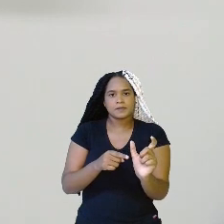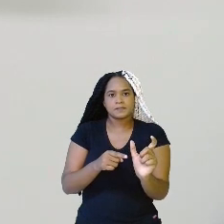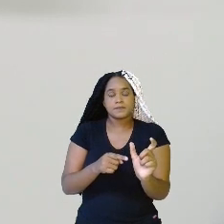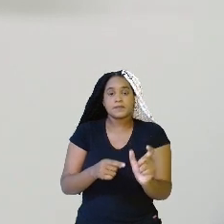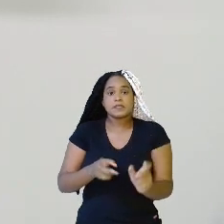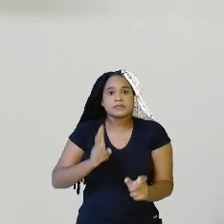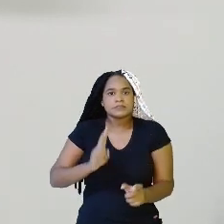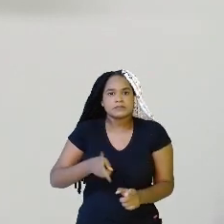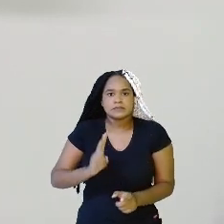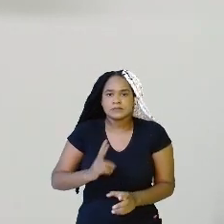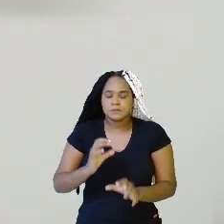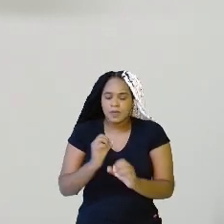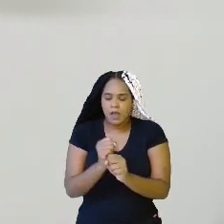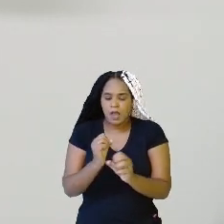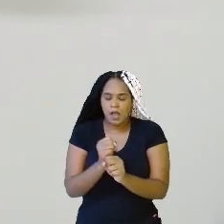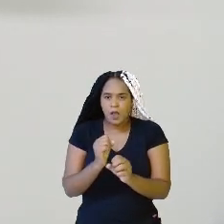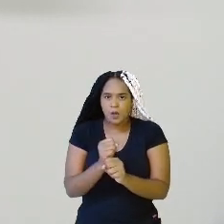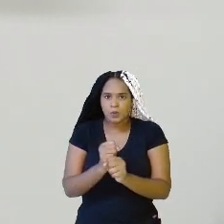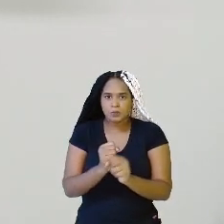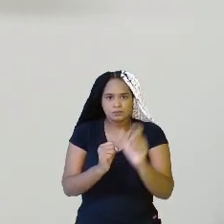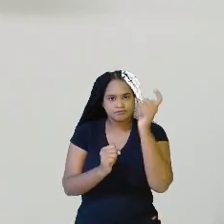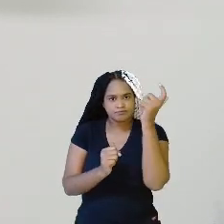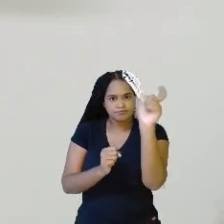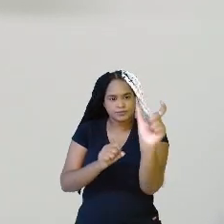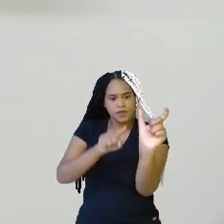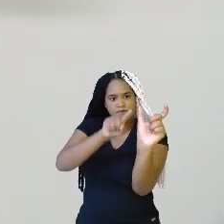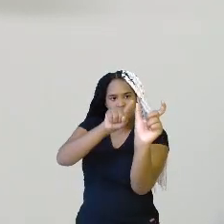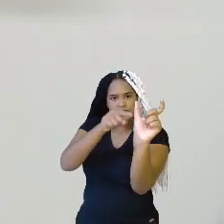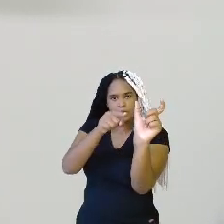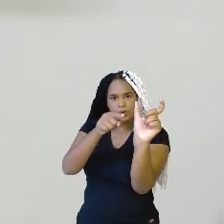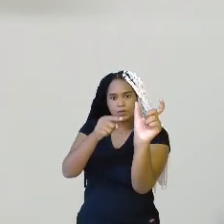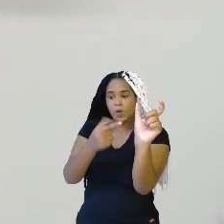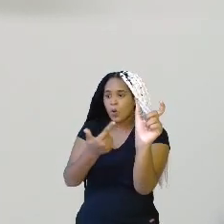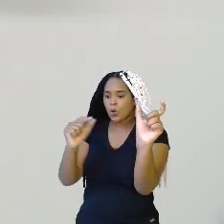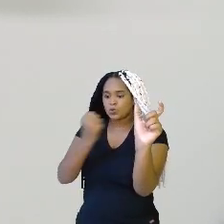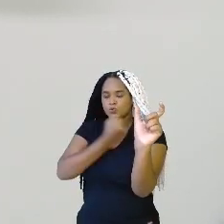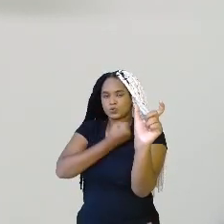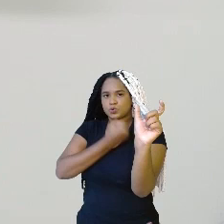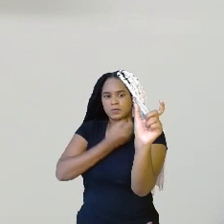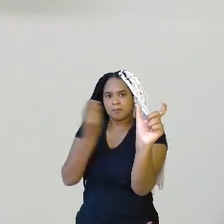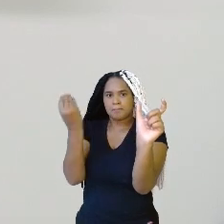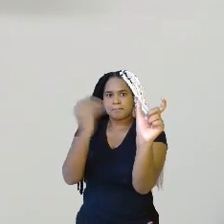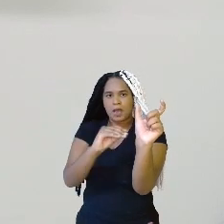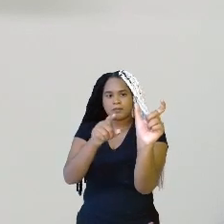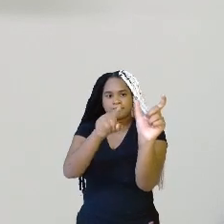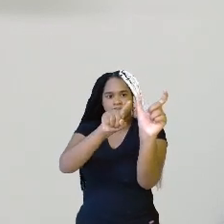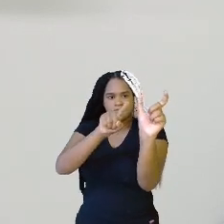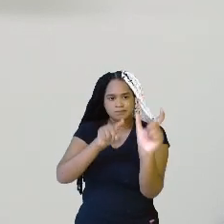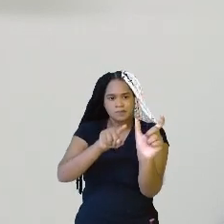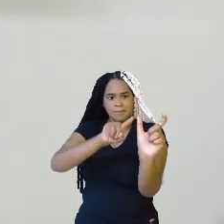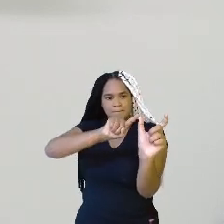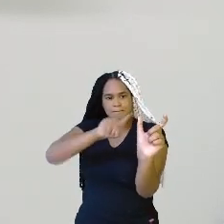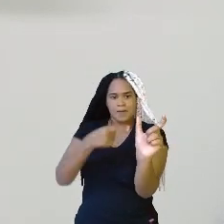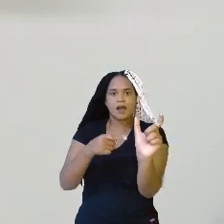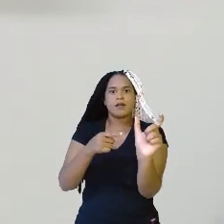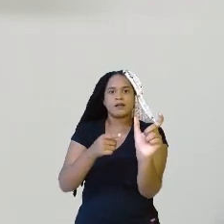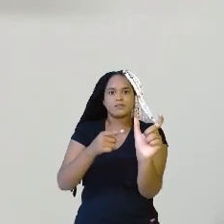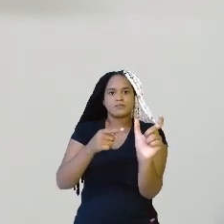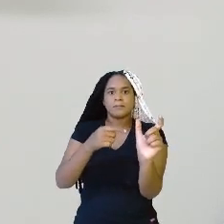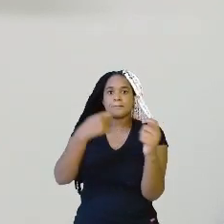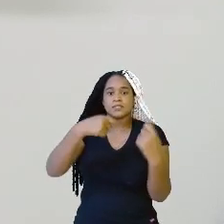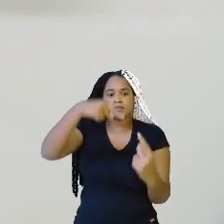as operações, uma vírgula precisa estar abaixo da outra. E a ordem dos números